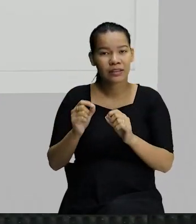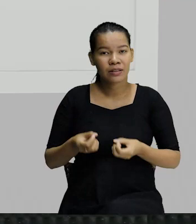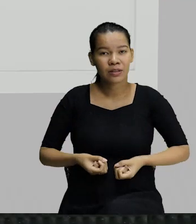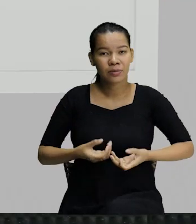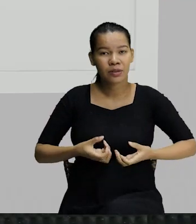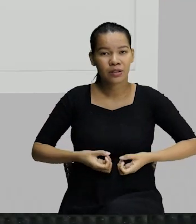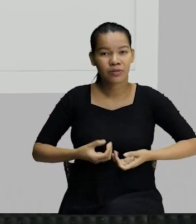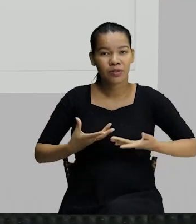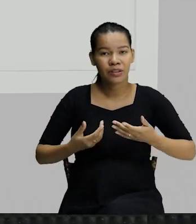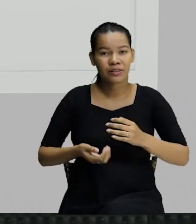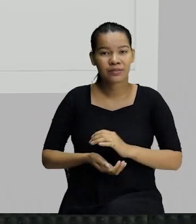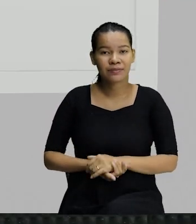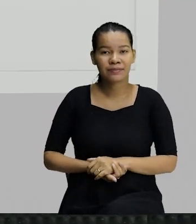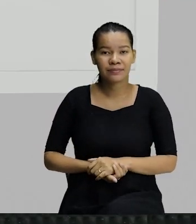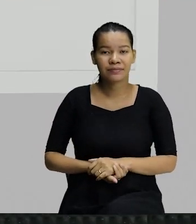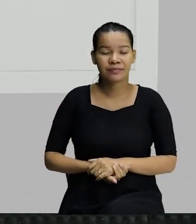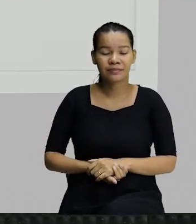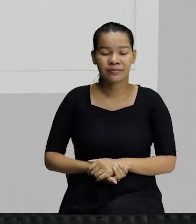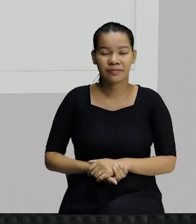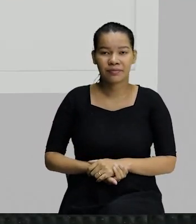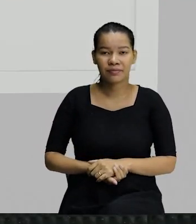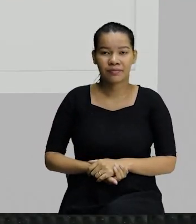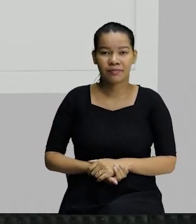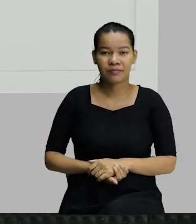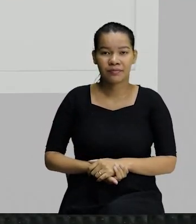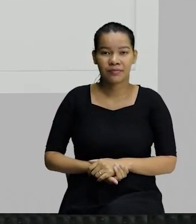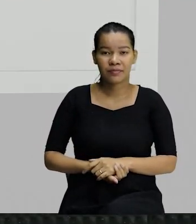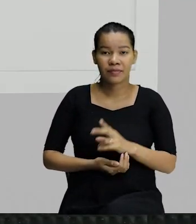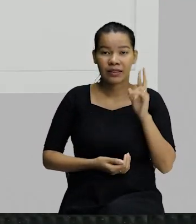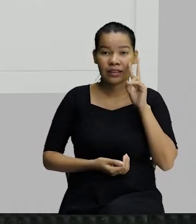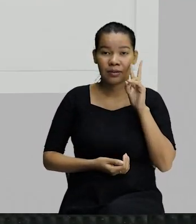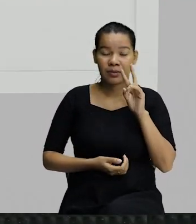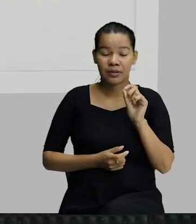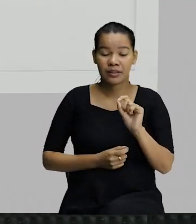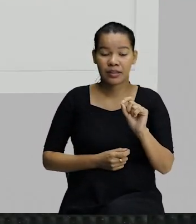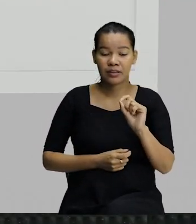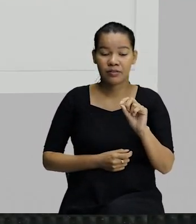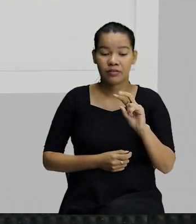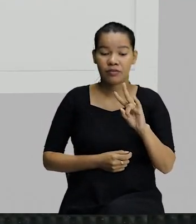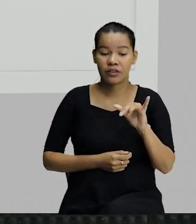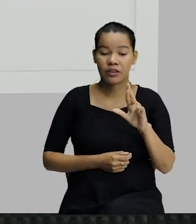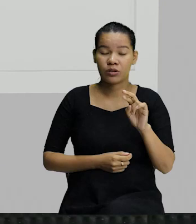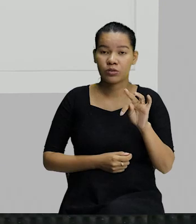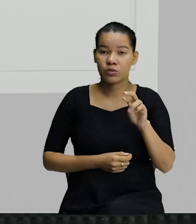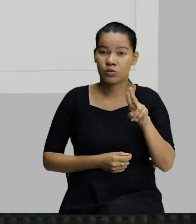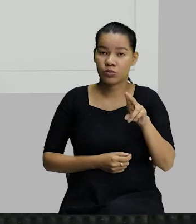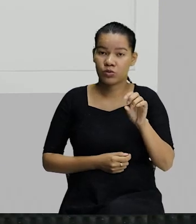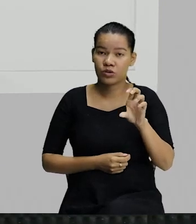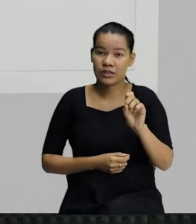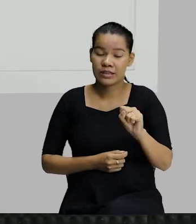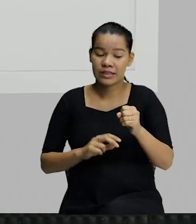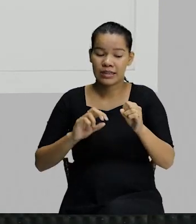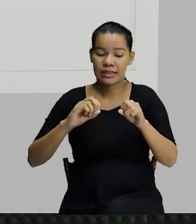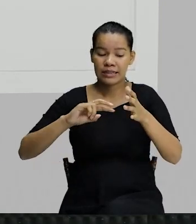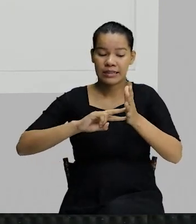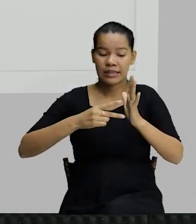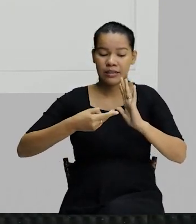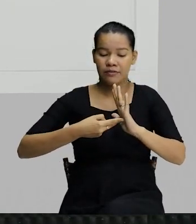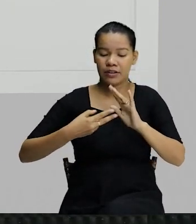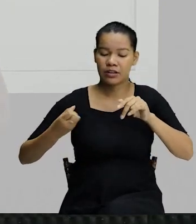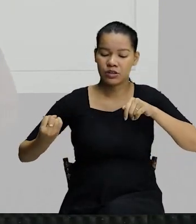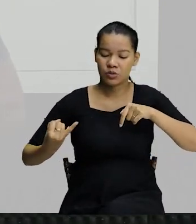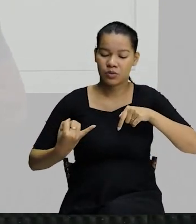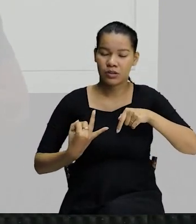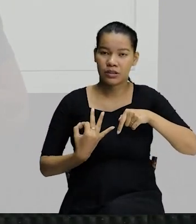que constituem a virtude. Tá? Lembrando vocês que virtudes são qualidades, tá? Estão associadas às qualidades